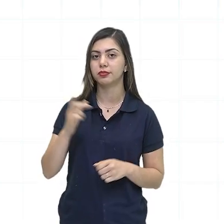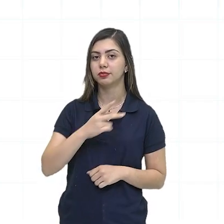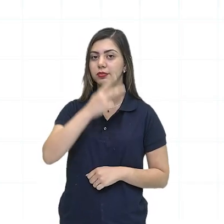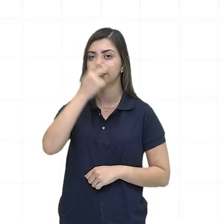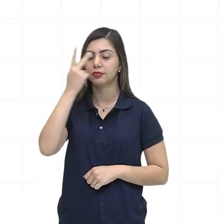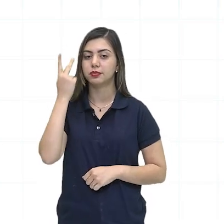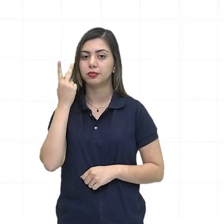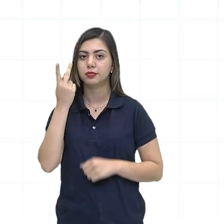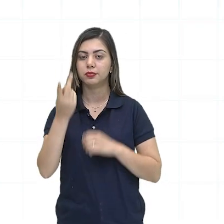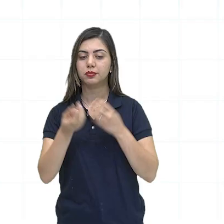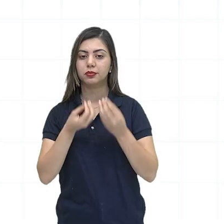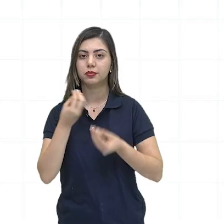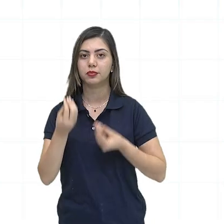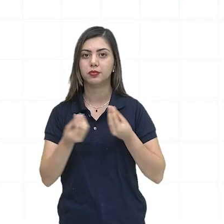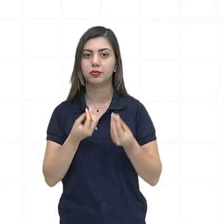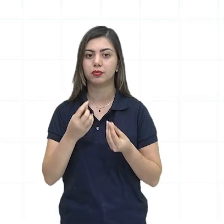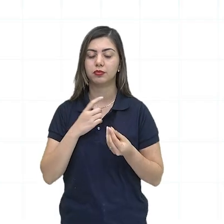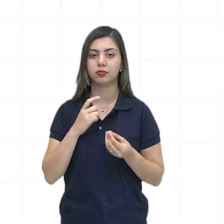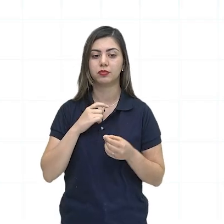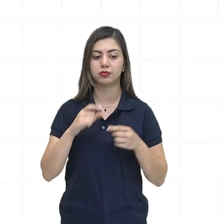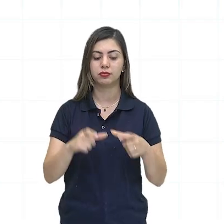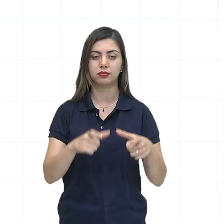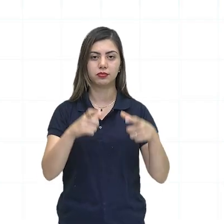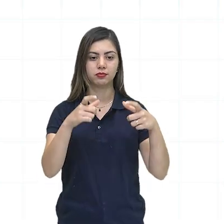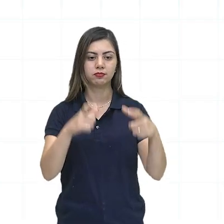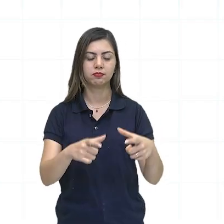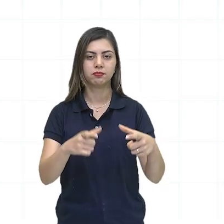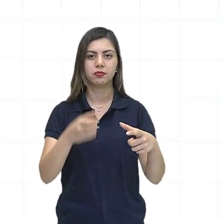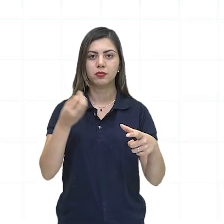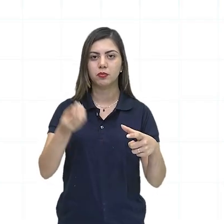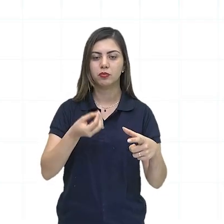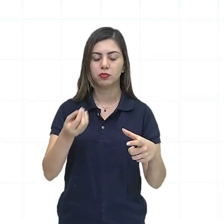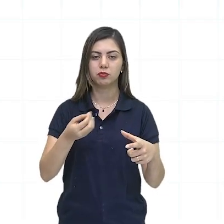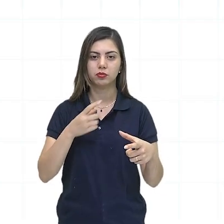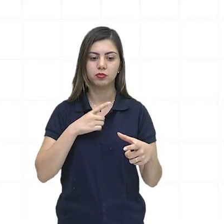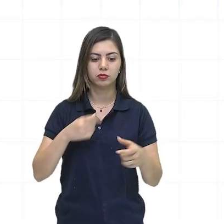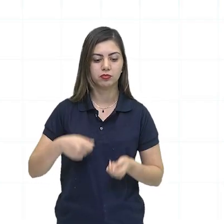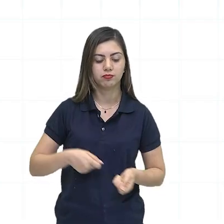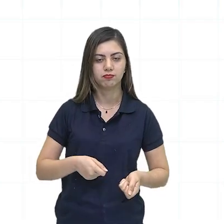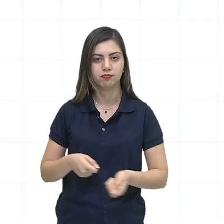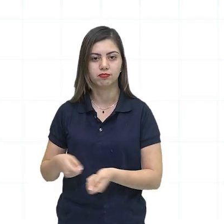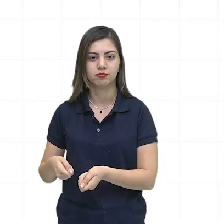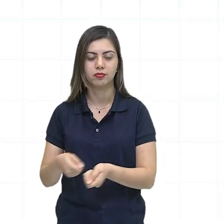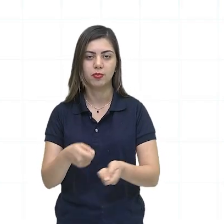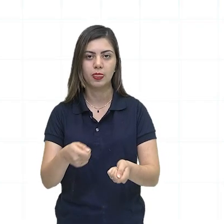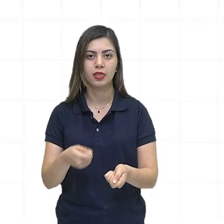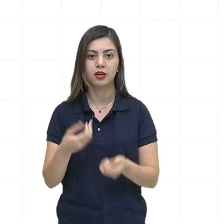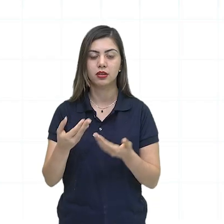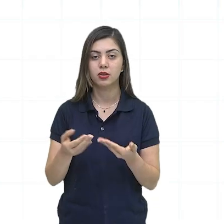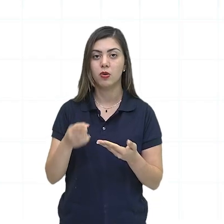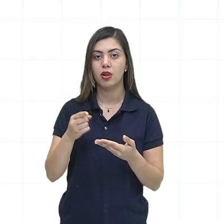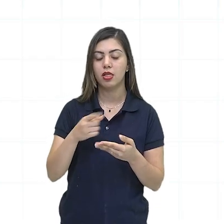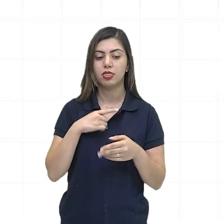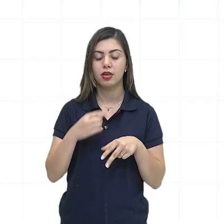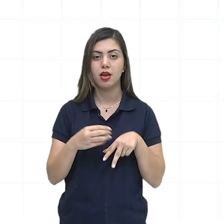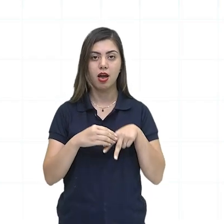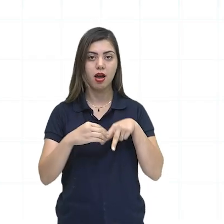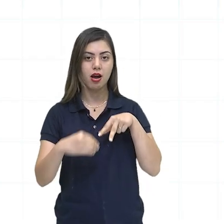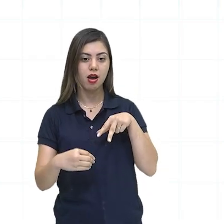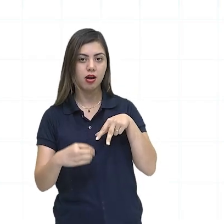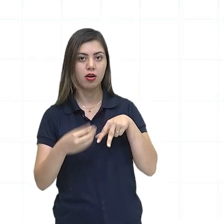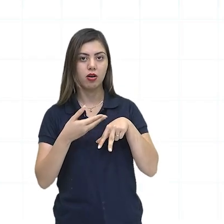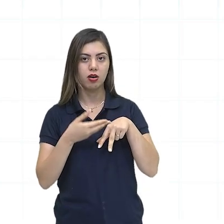atleta lançando a pedra e ele vai encostar essa calça no solo, na pista de gelo, então